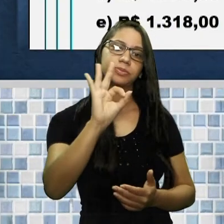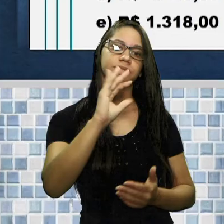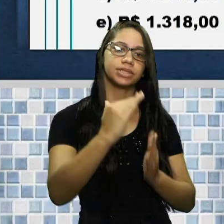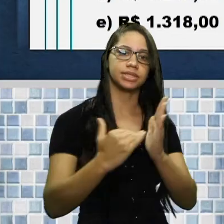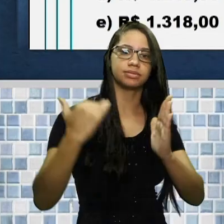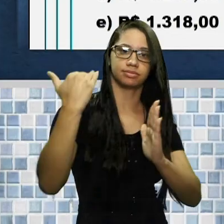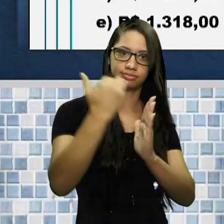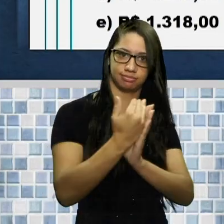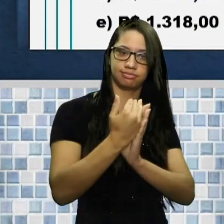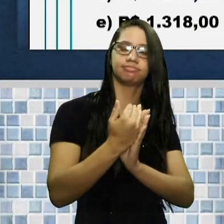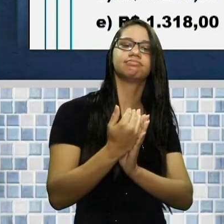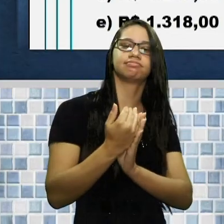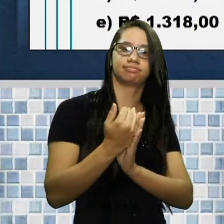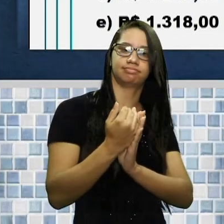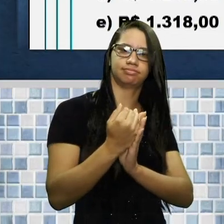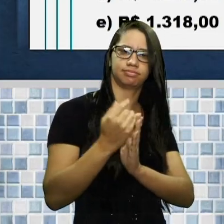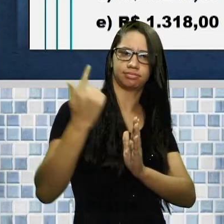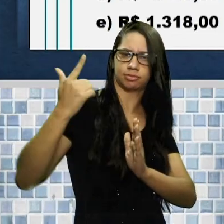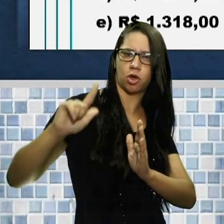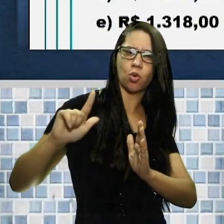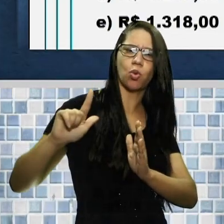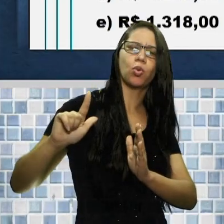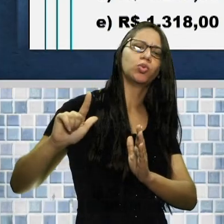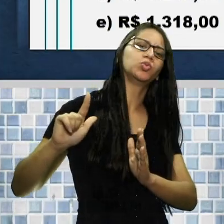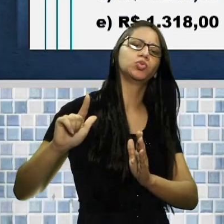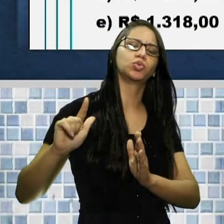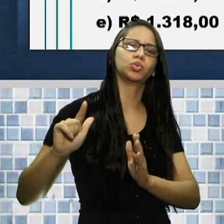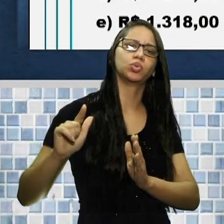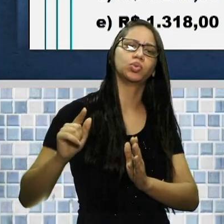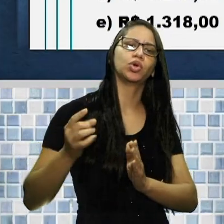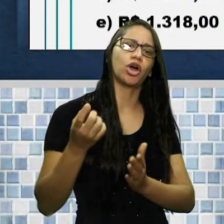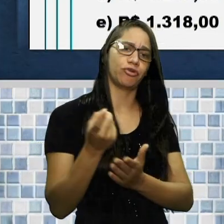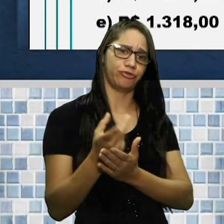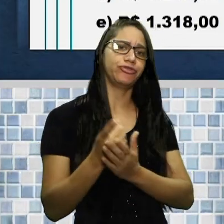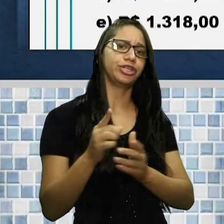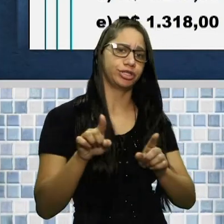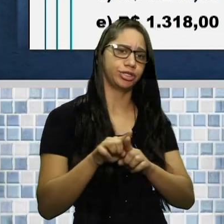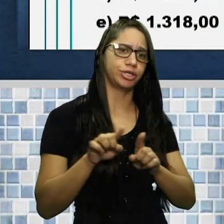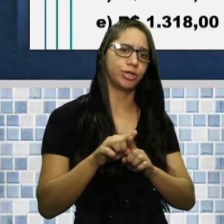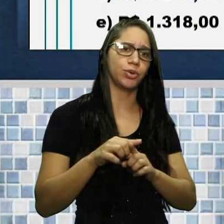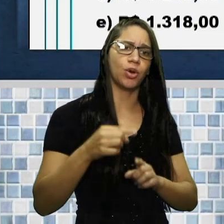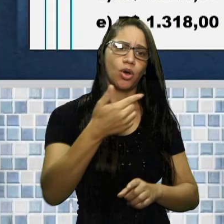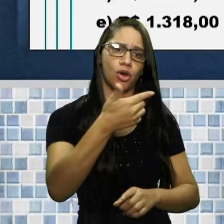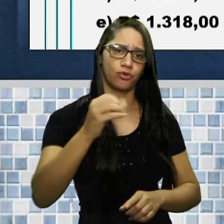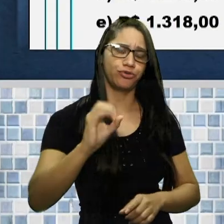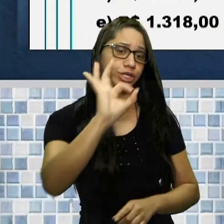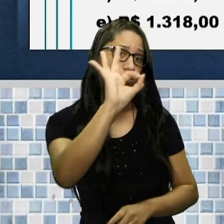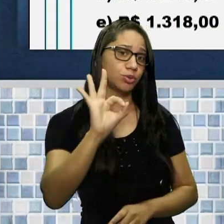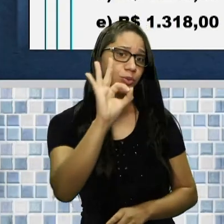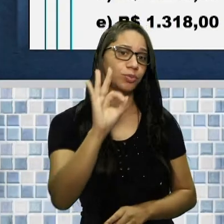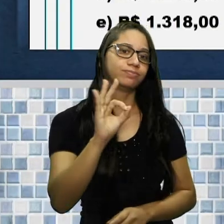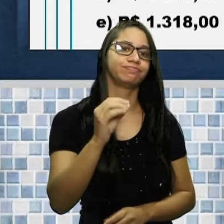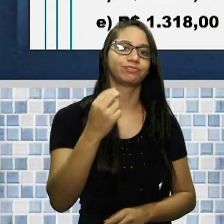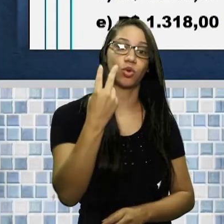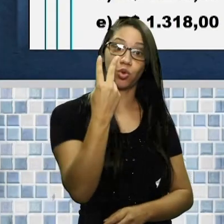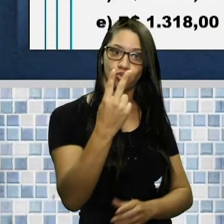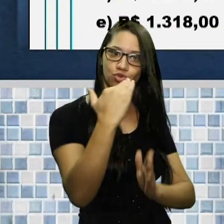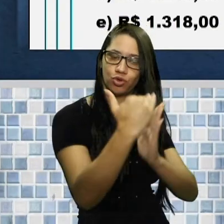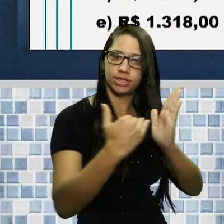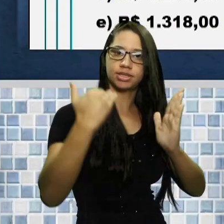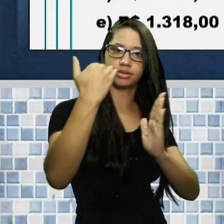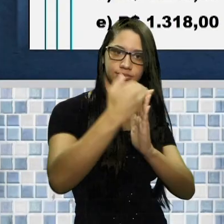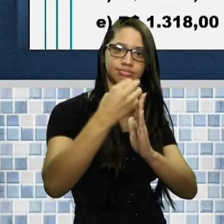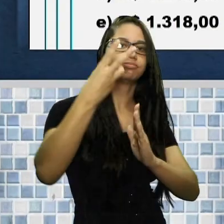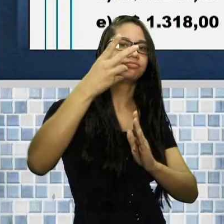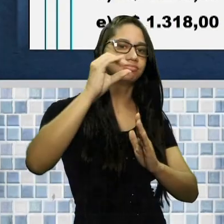varejista. Este, por sua vez, revendeu com um acréscimo de 20%. Observe que houve dois acréscimos, um